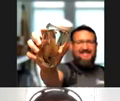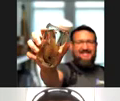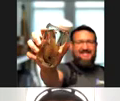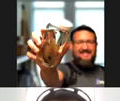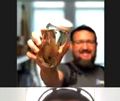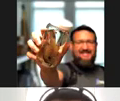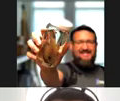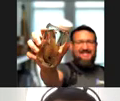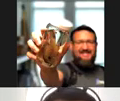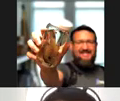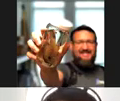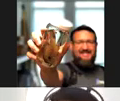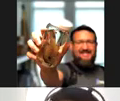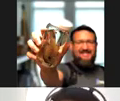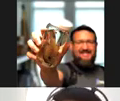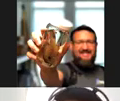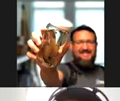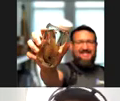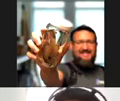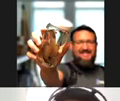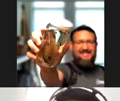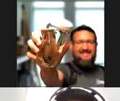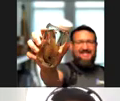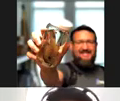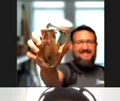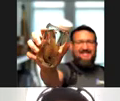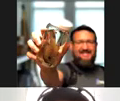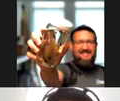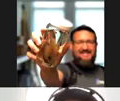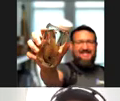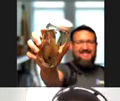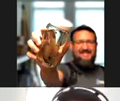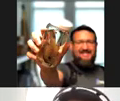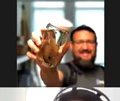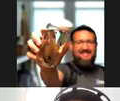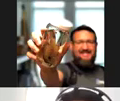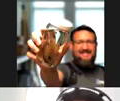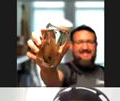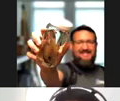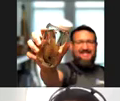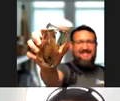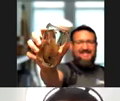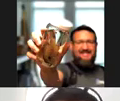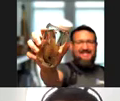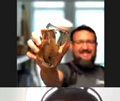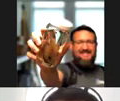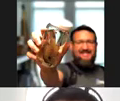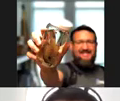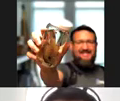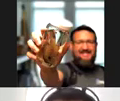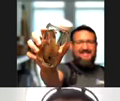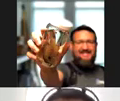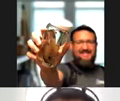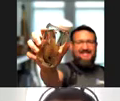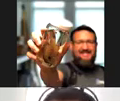totalmente diferente dessa ideia de teste hipotético dedutivo, né? O principal objetivo da macroecologia era entender as regras de montagem das biotas continentais.